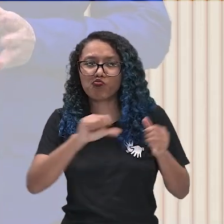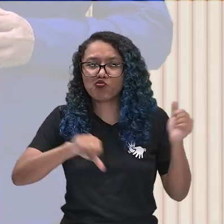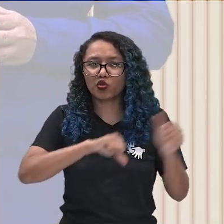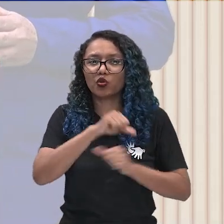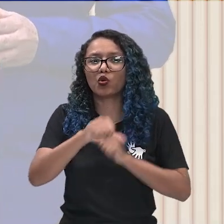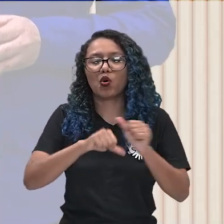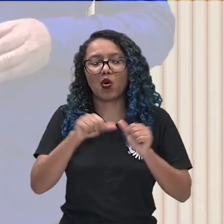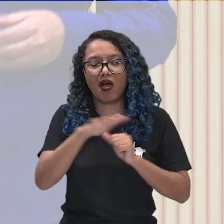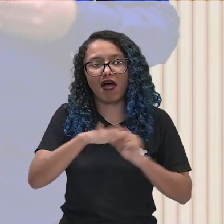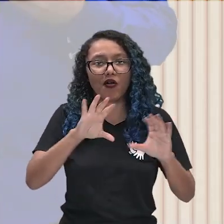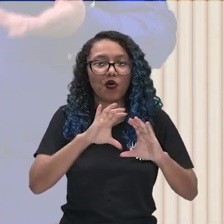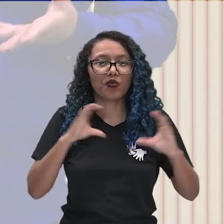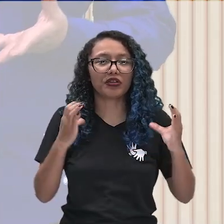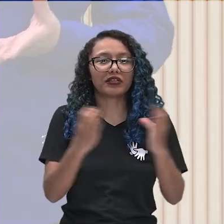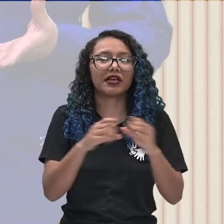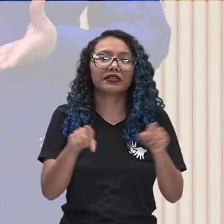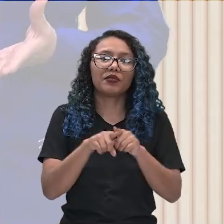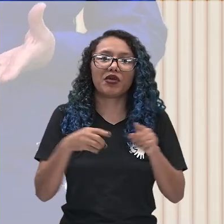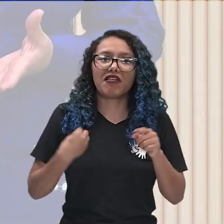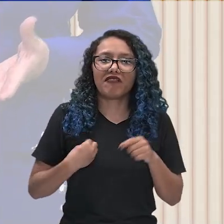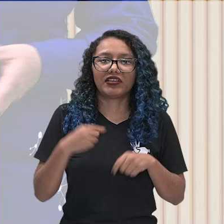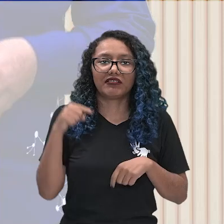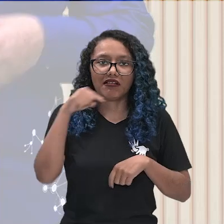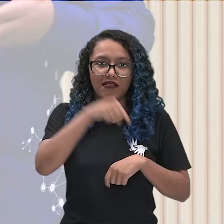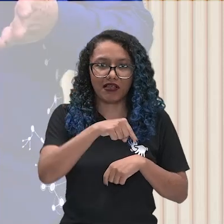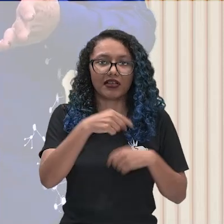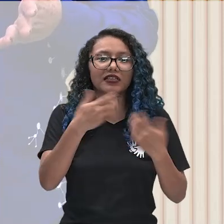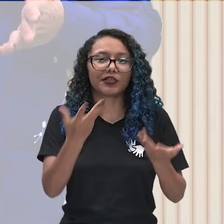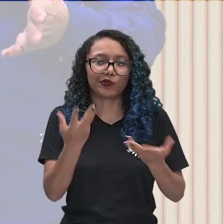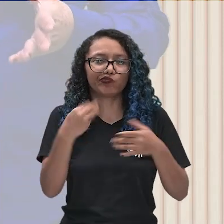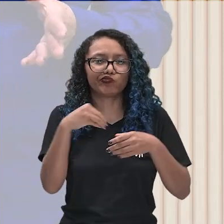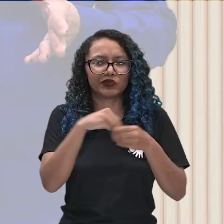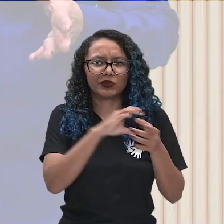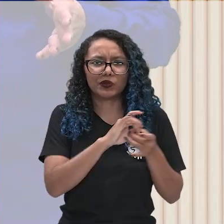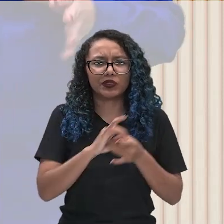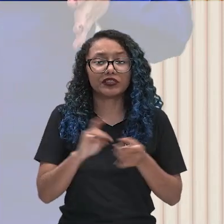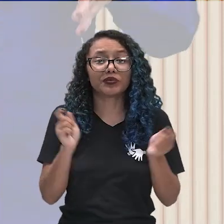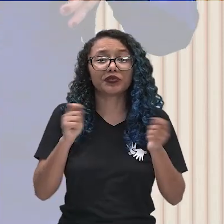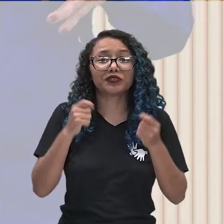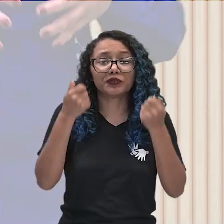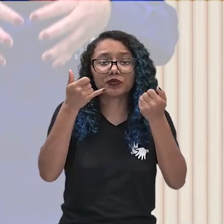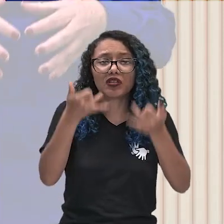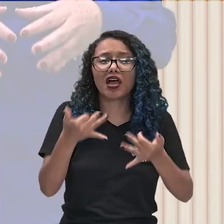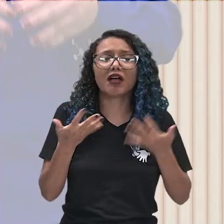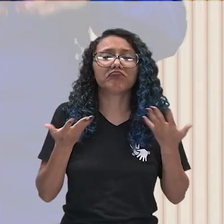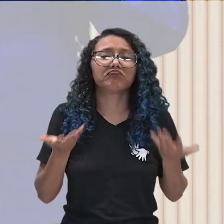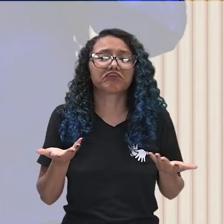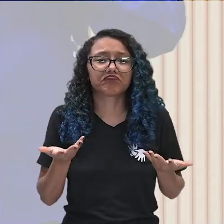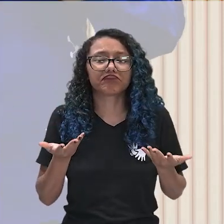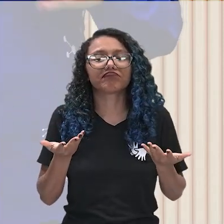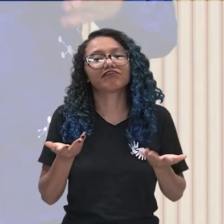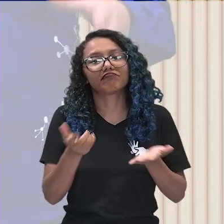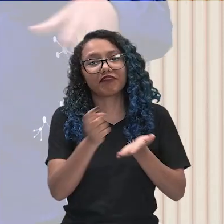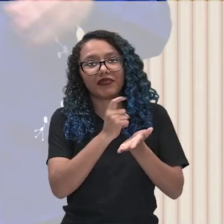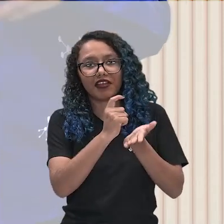lá, certo? Então, dentro desse contexto, nós podemos falar então que o grafite, esse